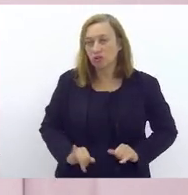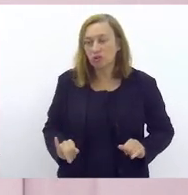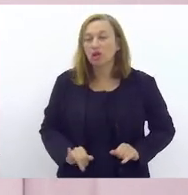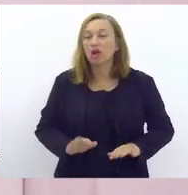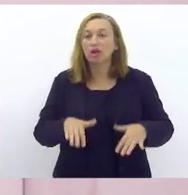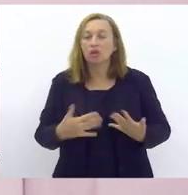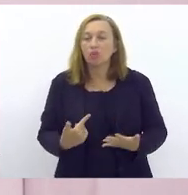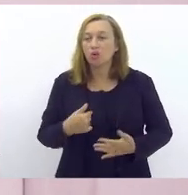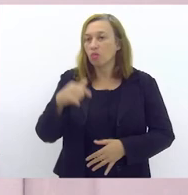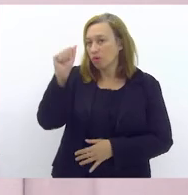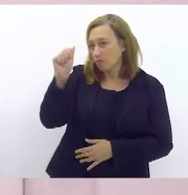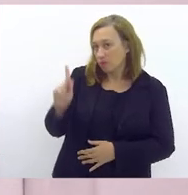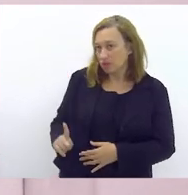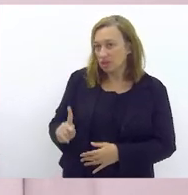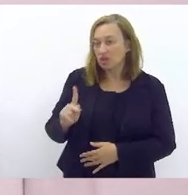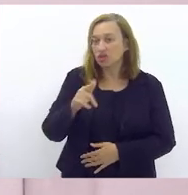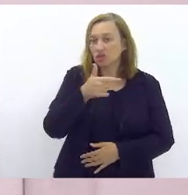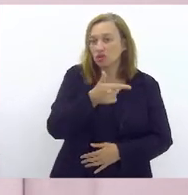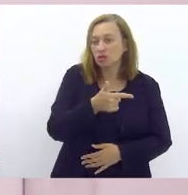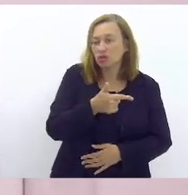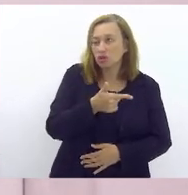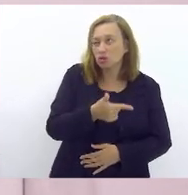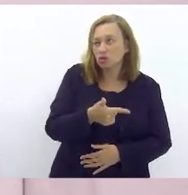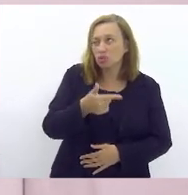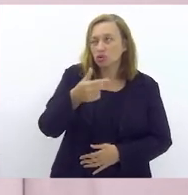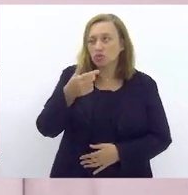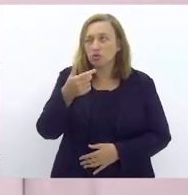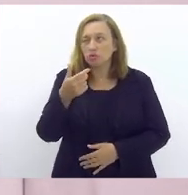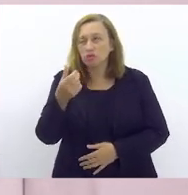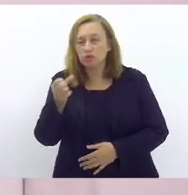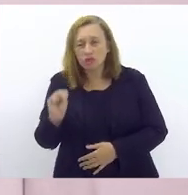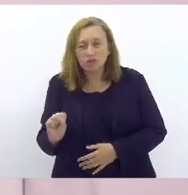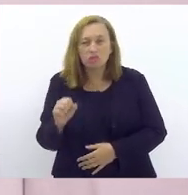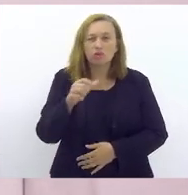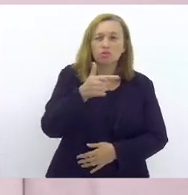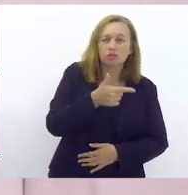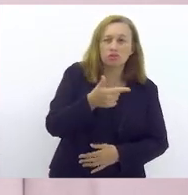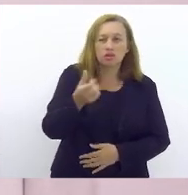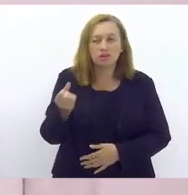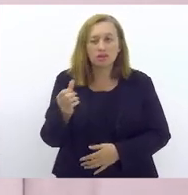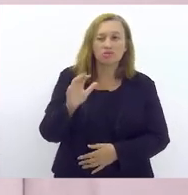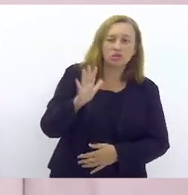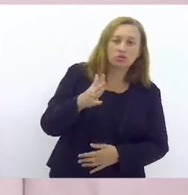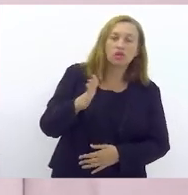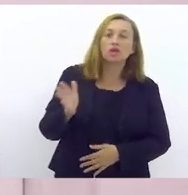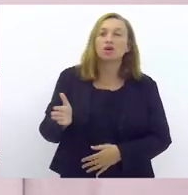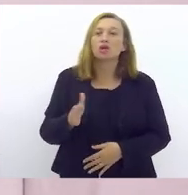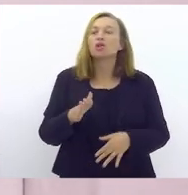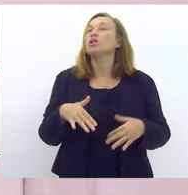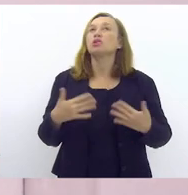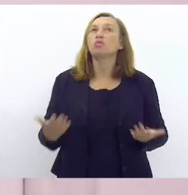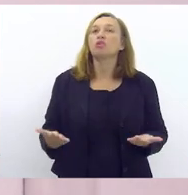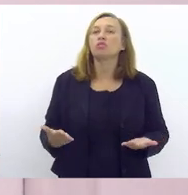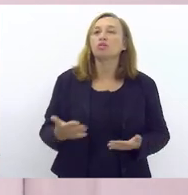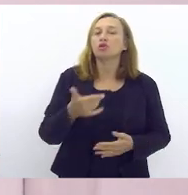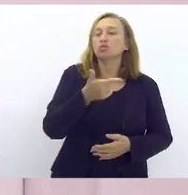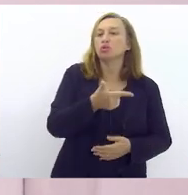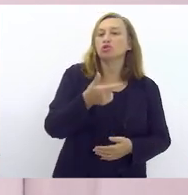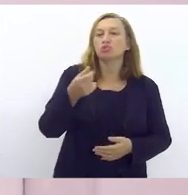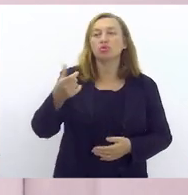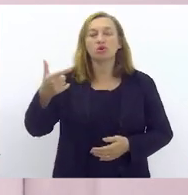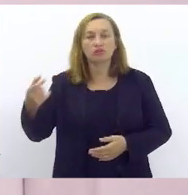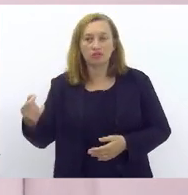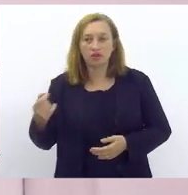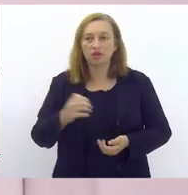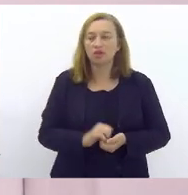aposentei, em 2018, 2016, E quando foi em 2020,